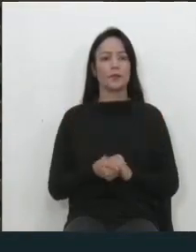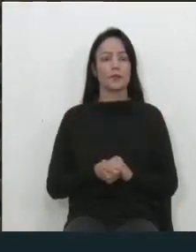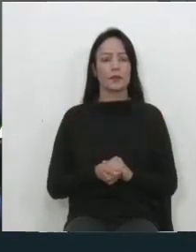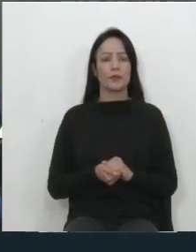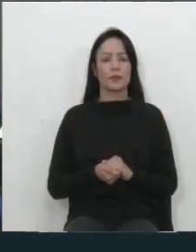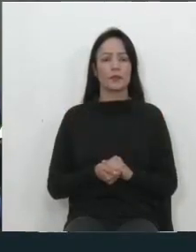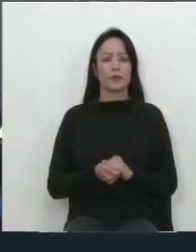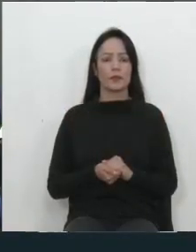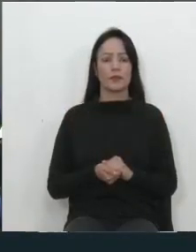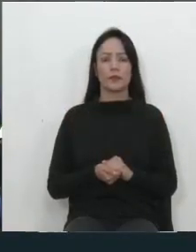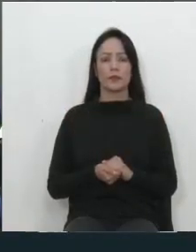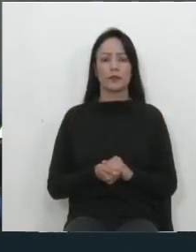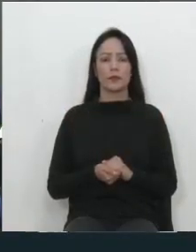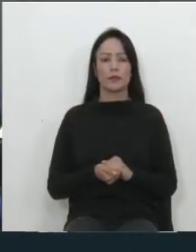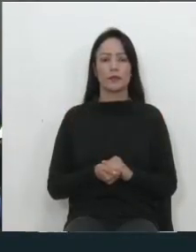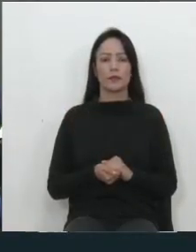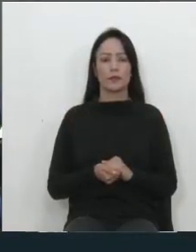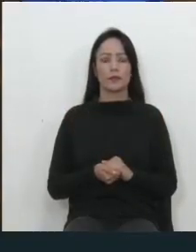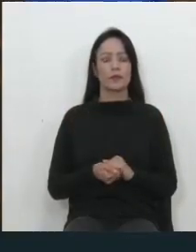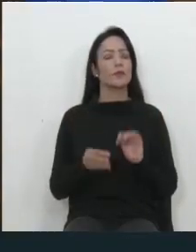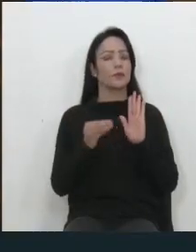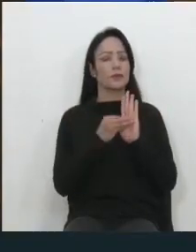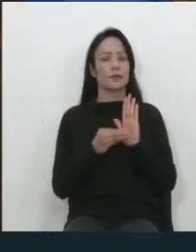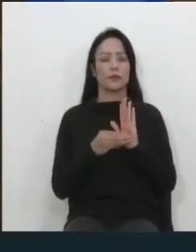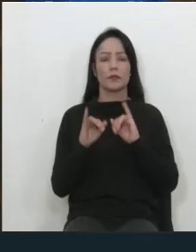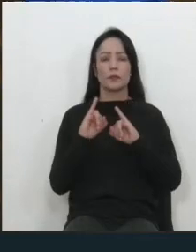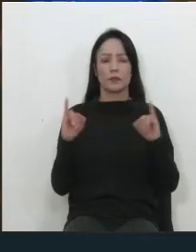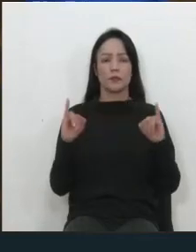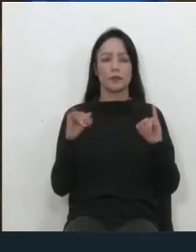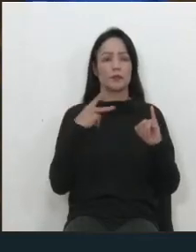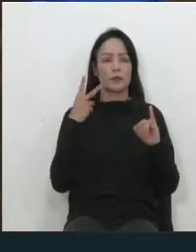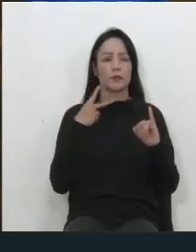Obrigado. Registrado, vereador.